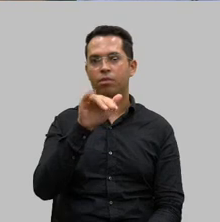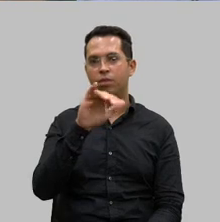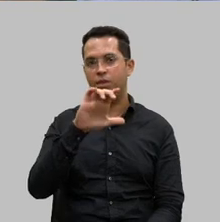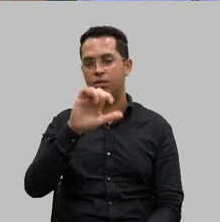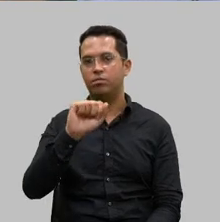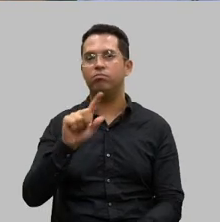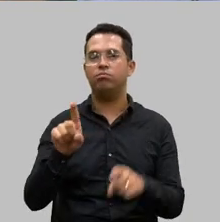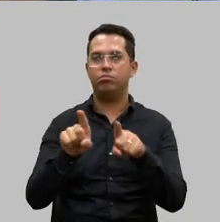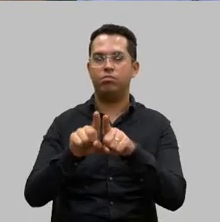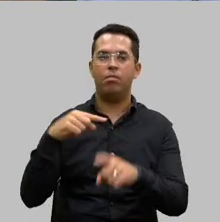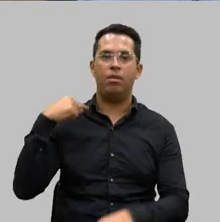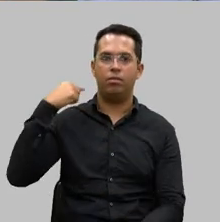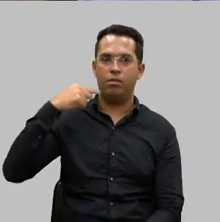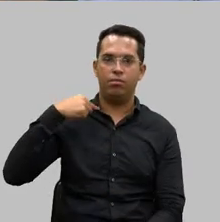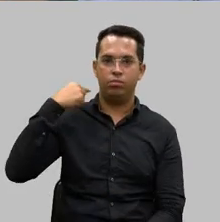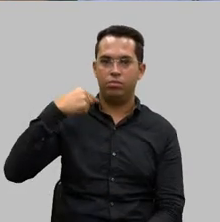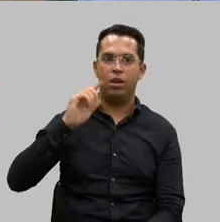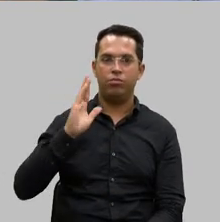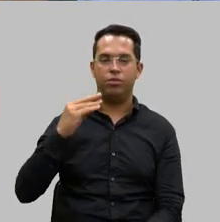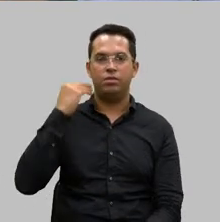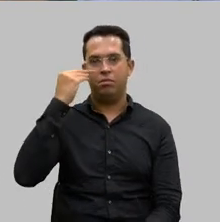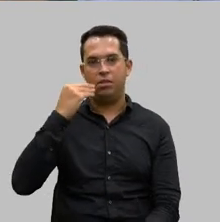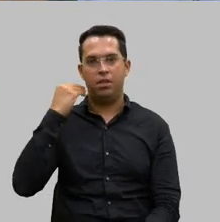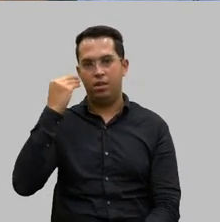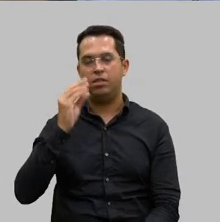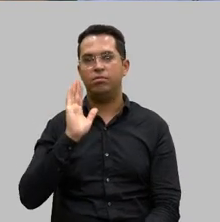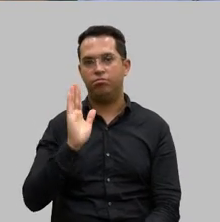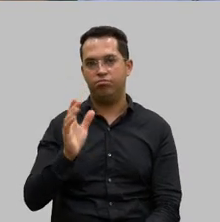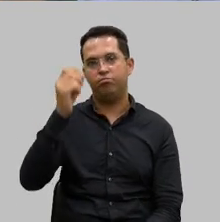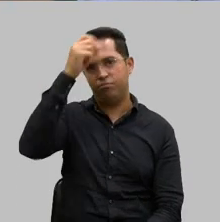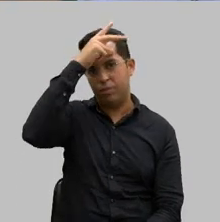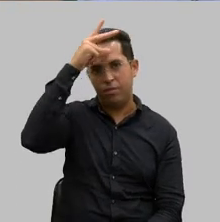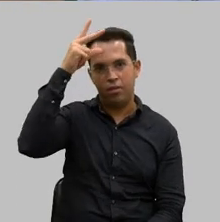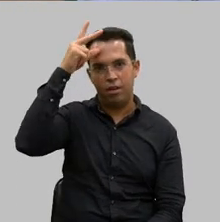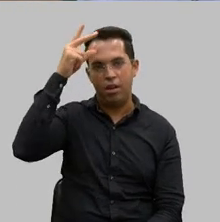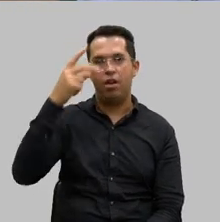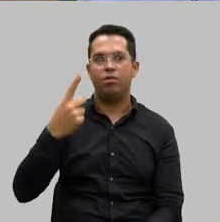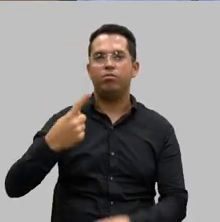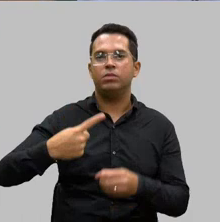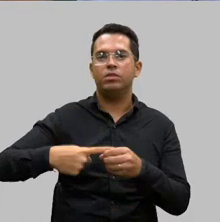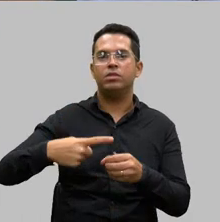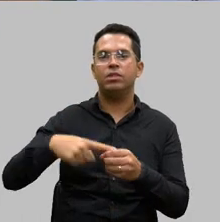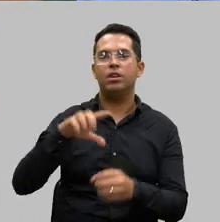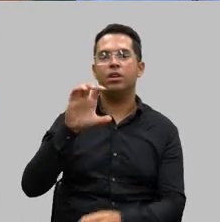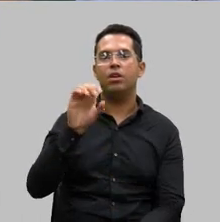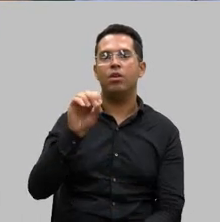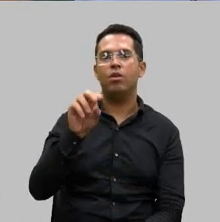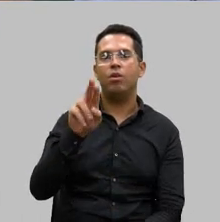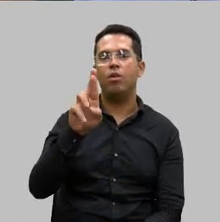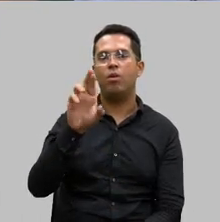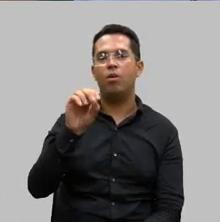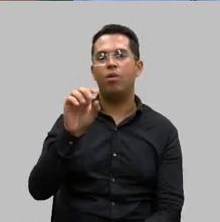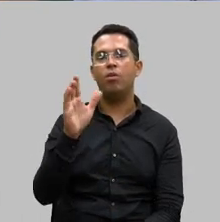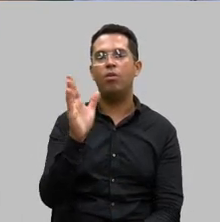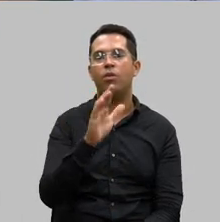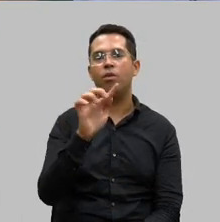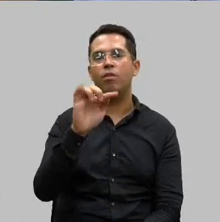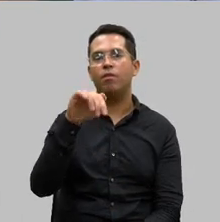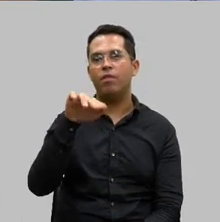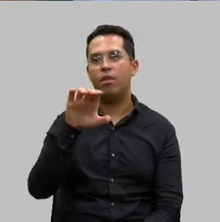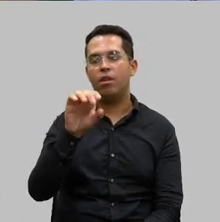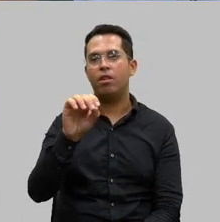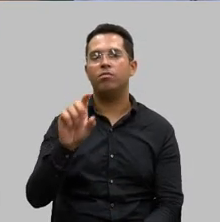Ampla experiência aí Prefeito que foi de Ouro Fino também delegado Cristiano foi